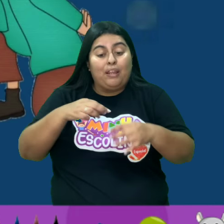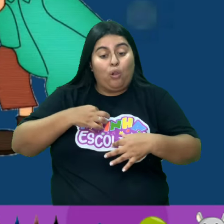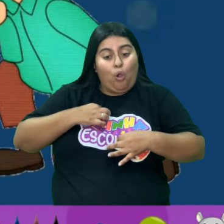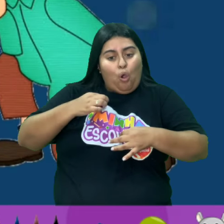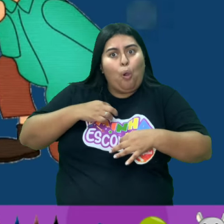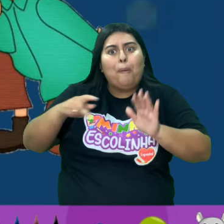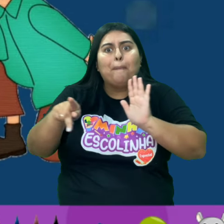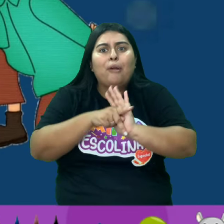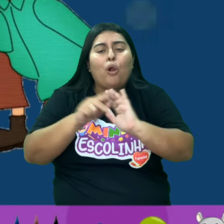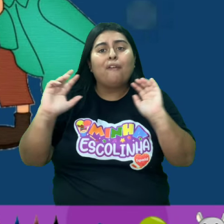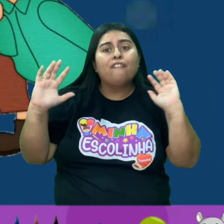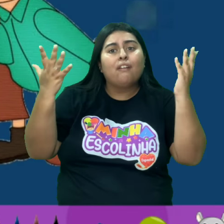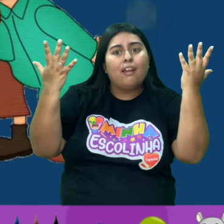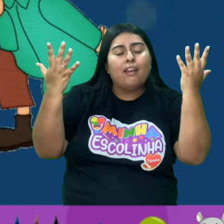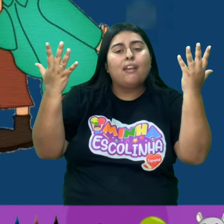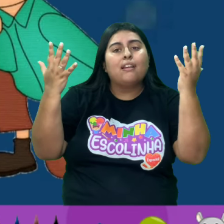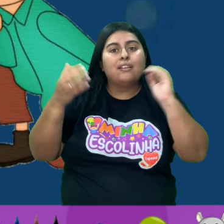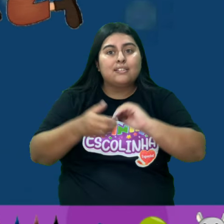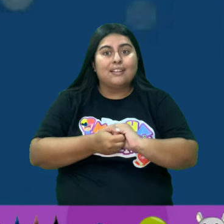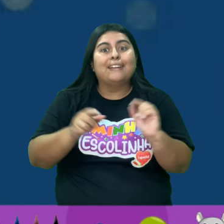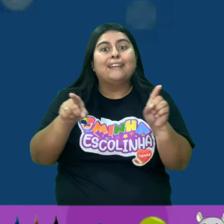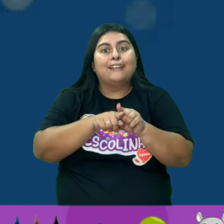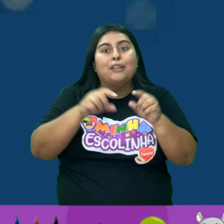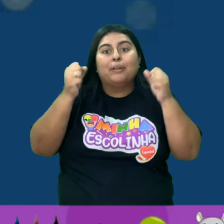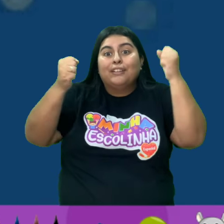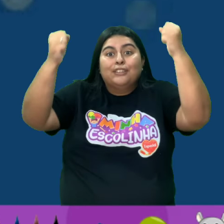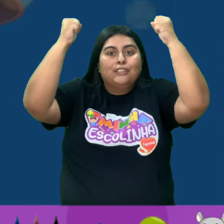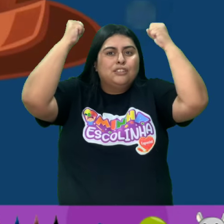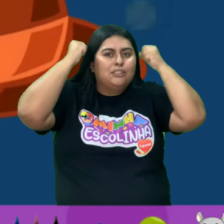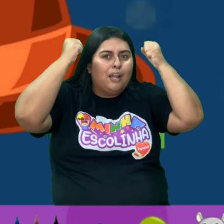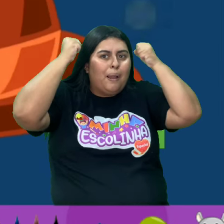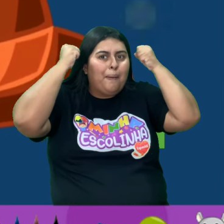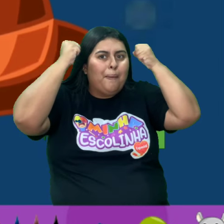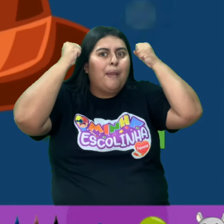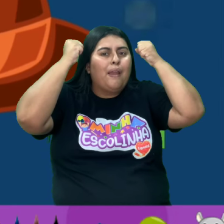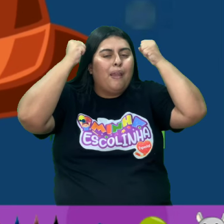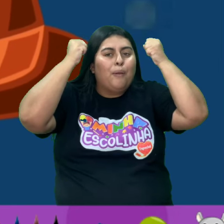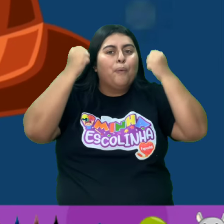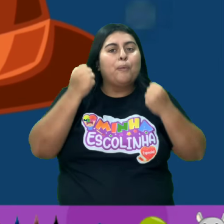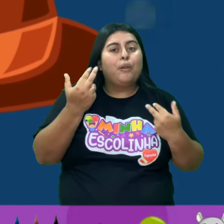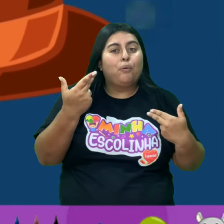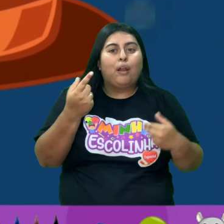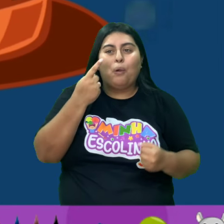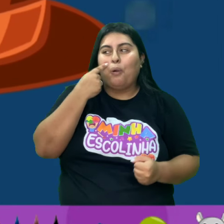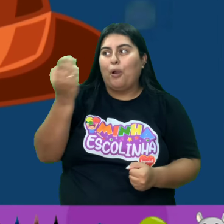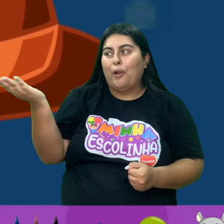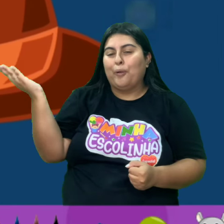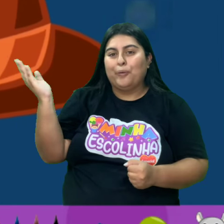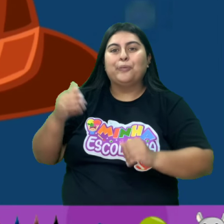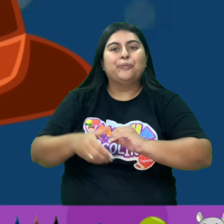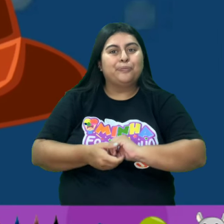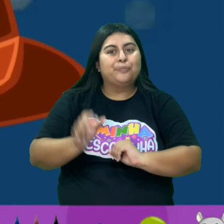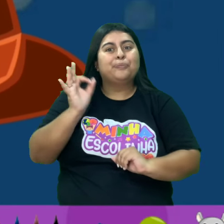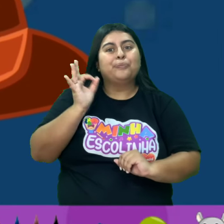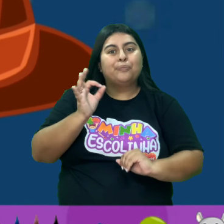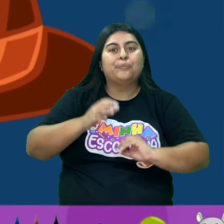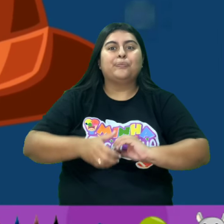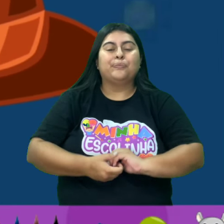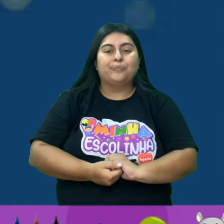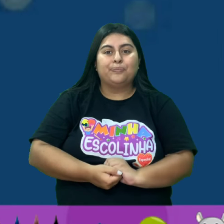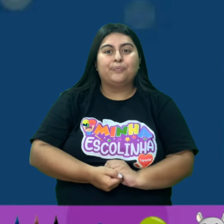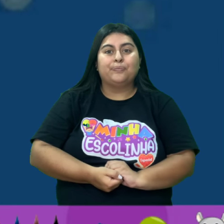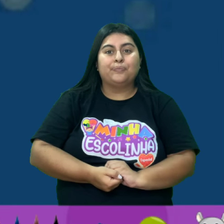roupas características e chapéu, igual da ProJuju. Usa um chapéu vermelho Isso de festa junina.